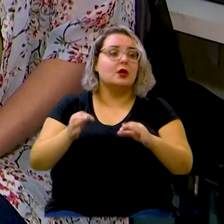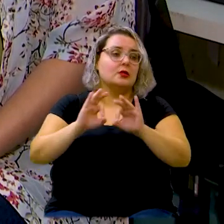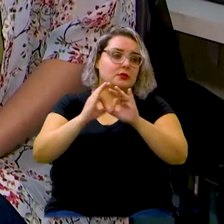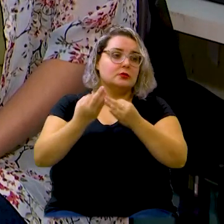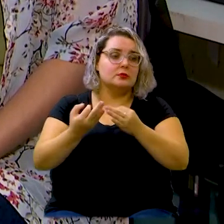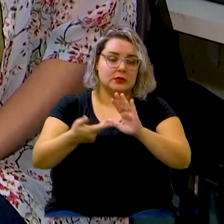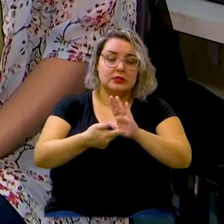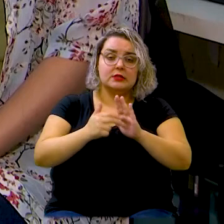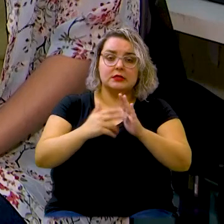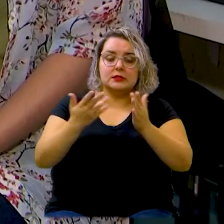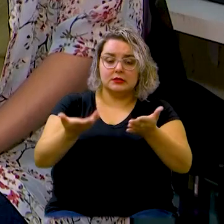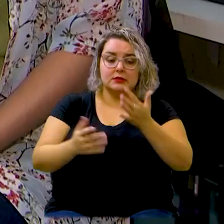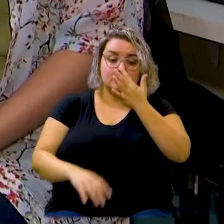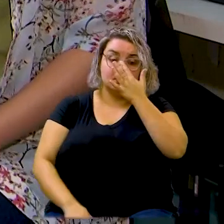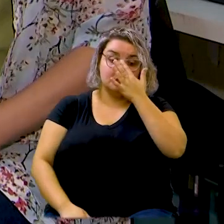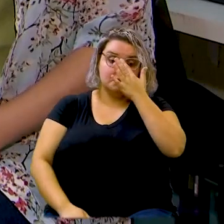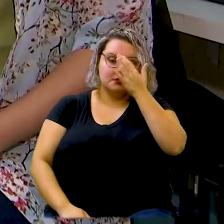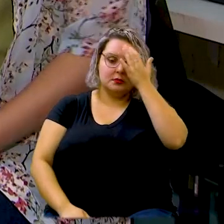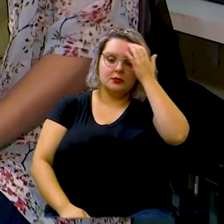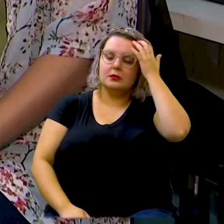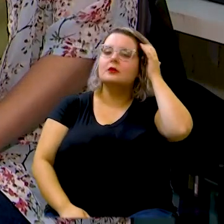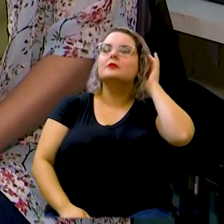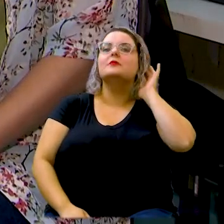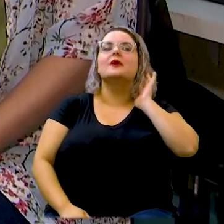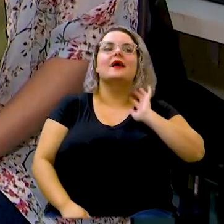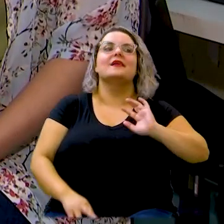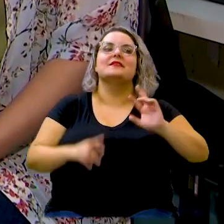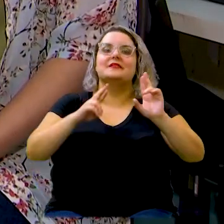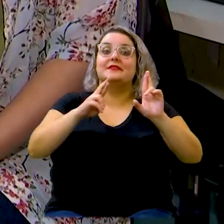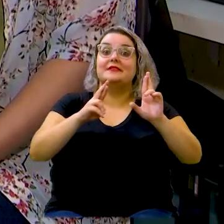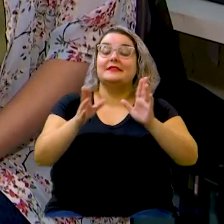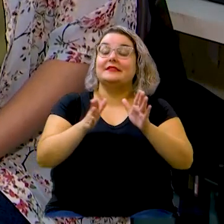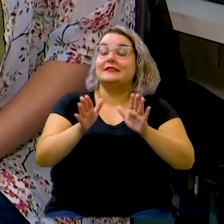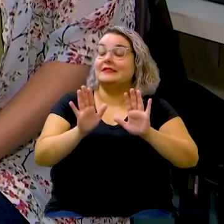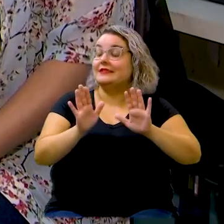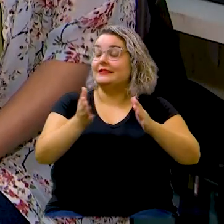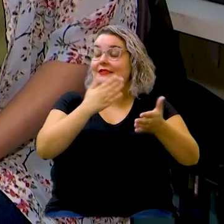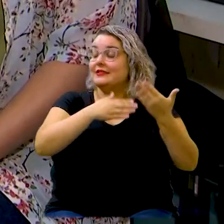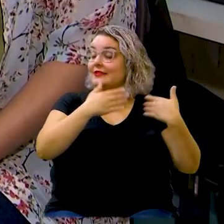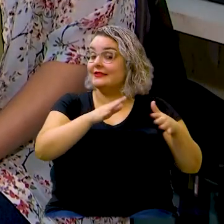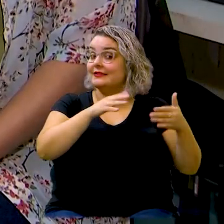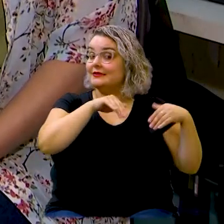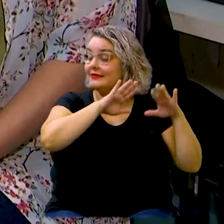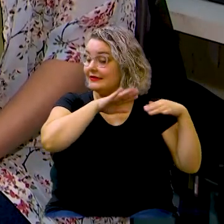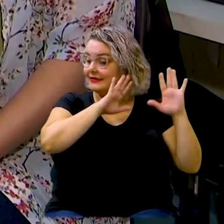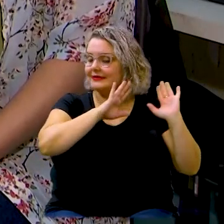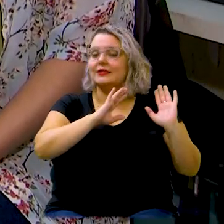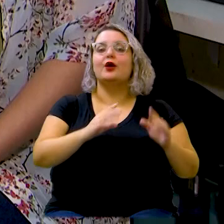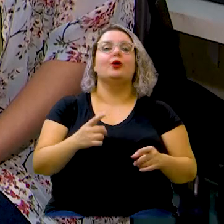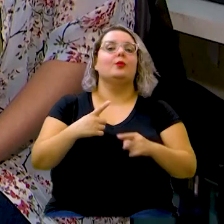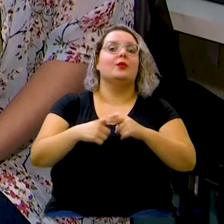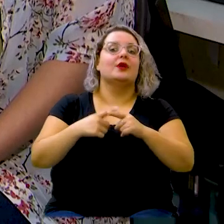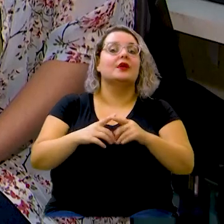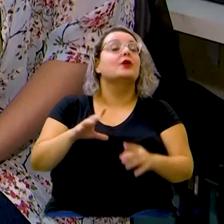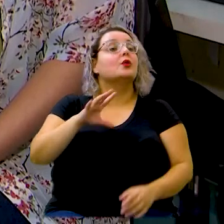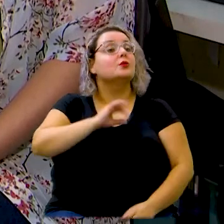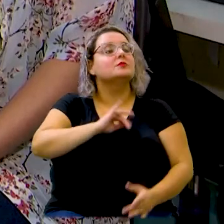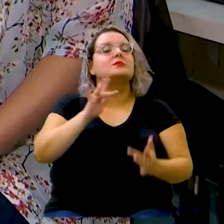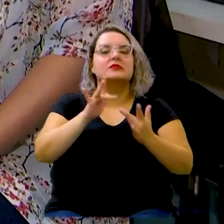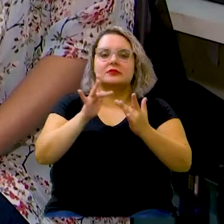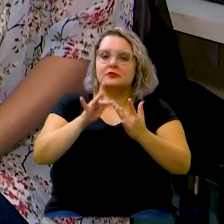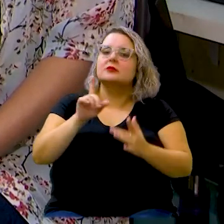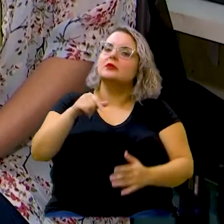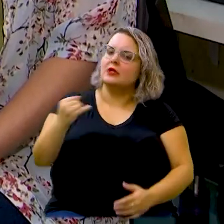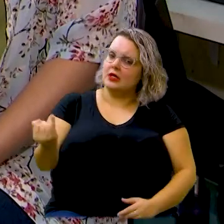nesse sentido, né? Mas a gente espera que seja um período que fique só lá no passado, porque a gente gosta desse contato e eu